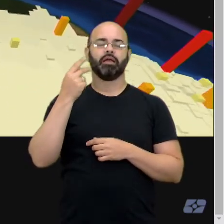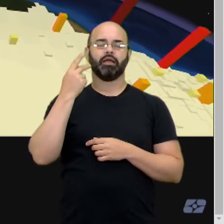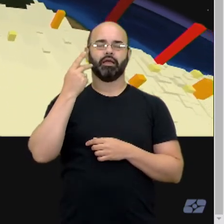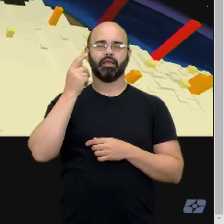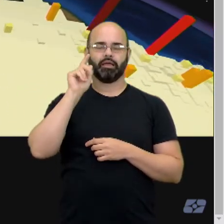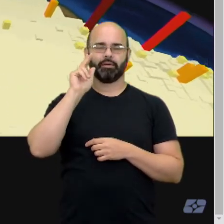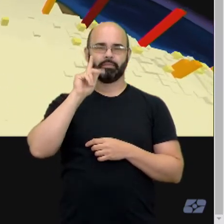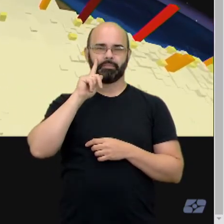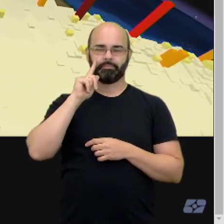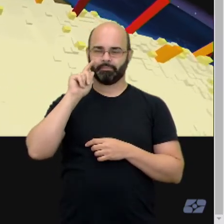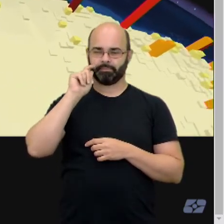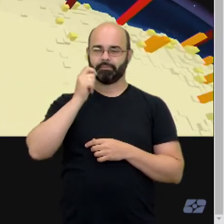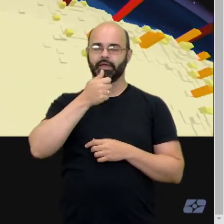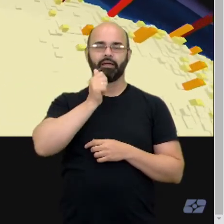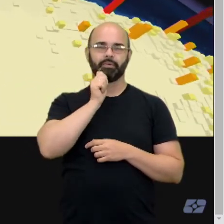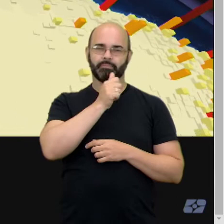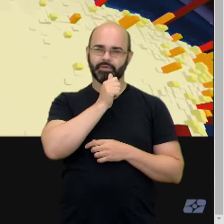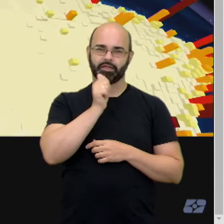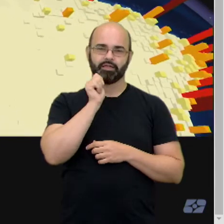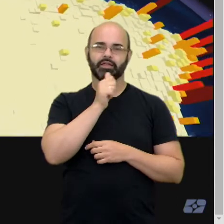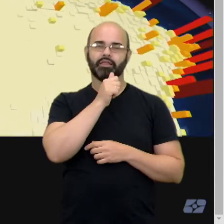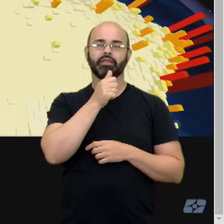que inabitadas.